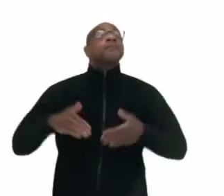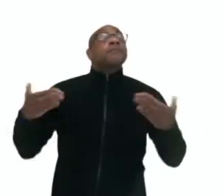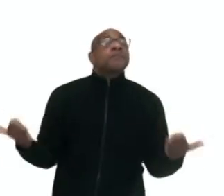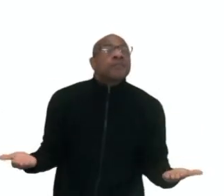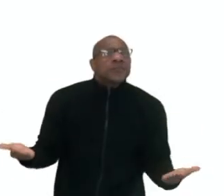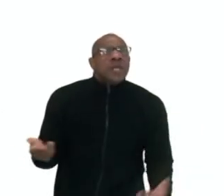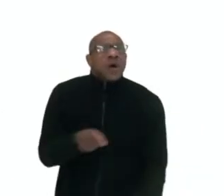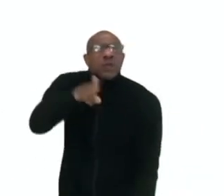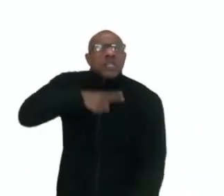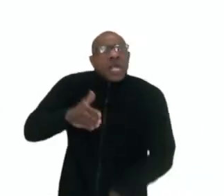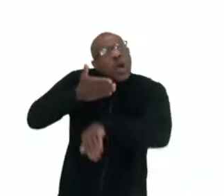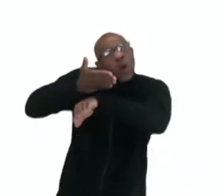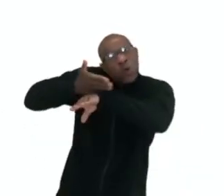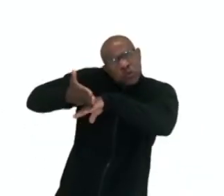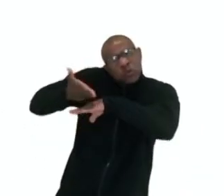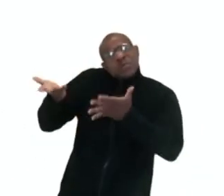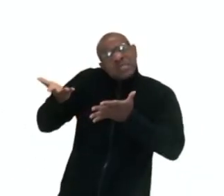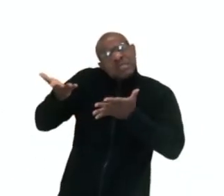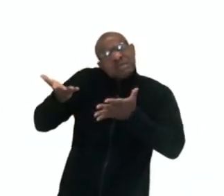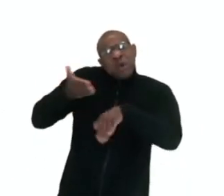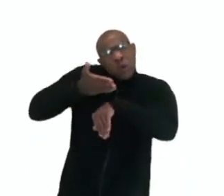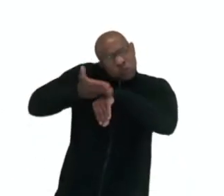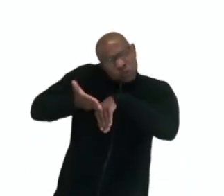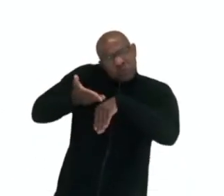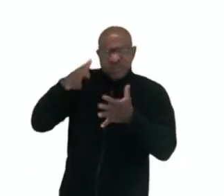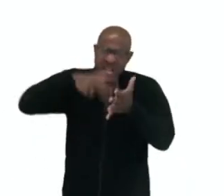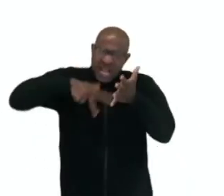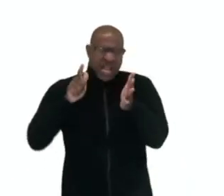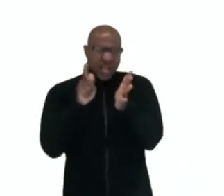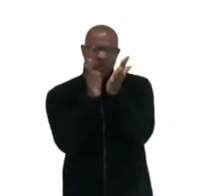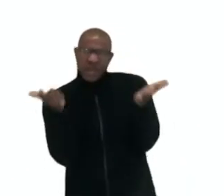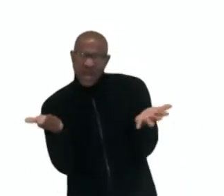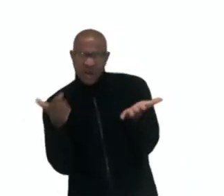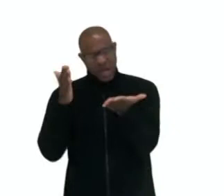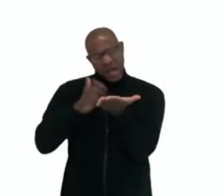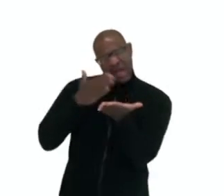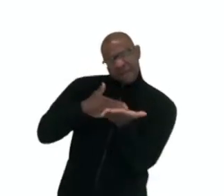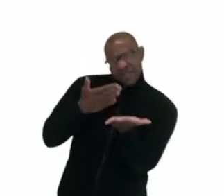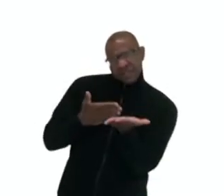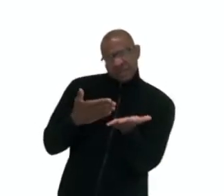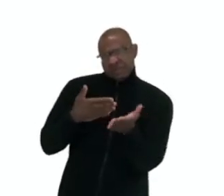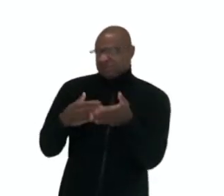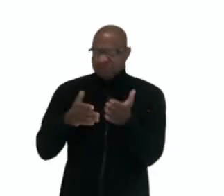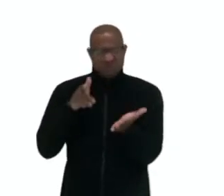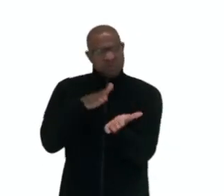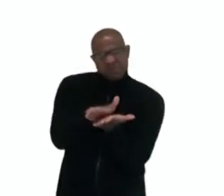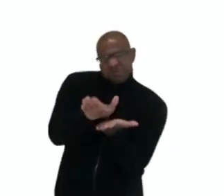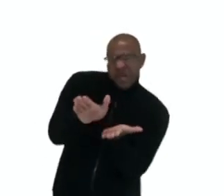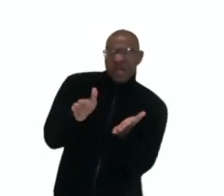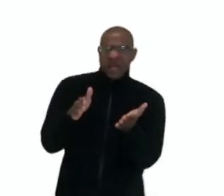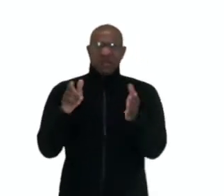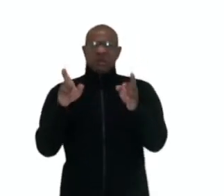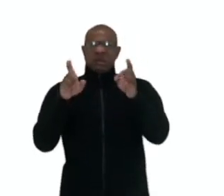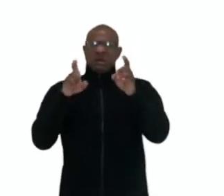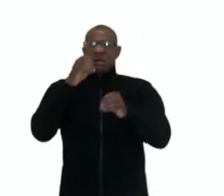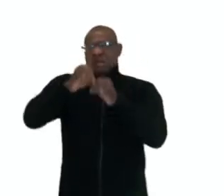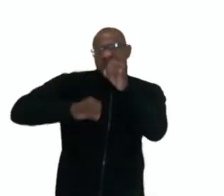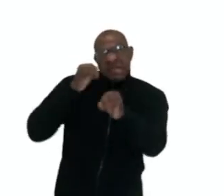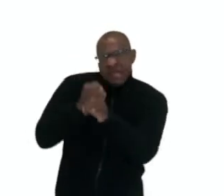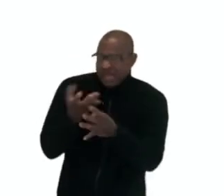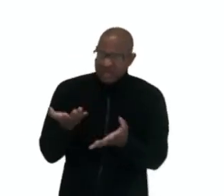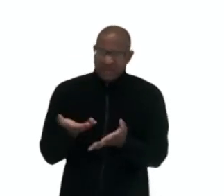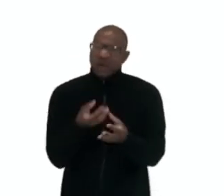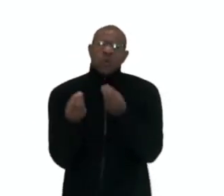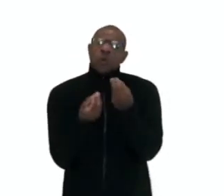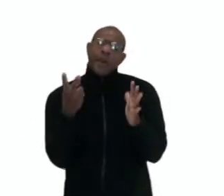Você tem o hábito de ler jornais, revistas? Sejam impressos ou online, como que é isso de leitura